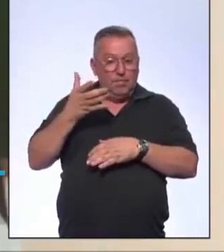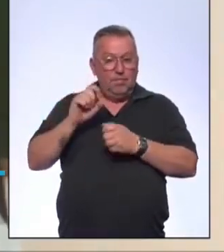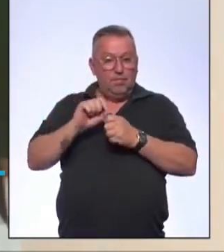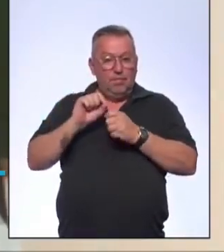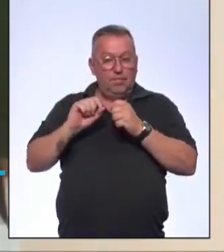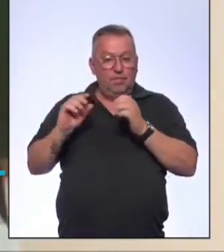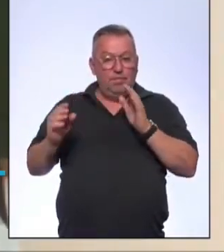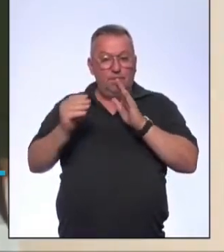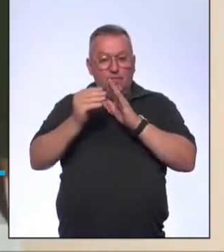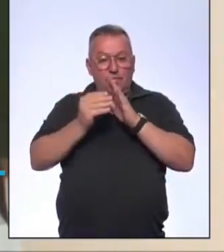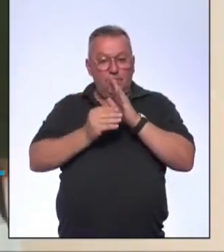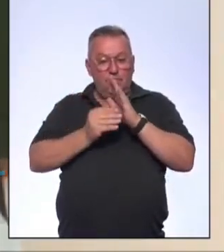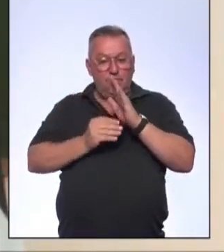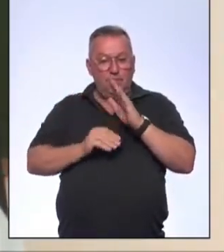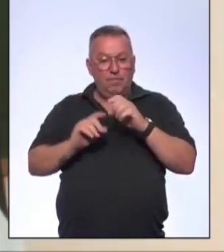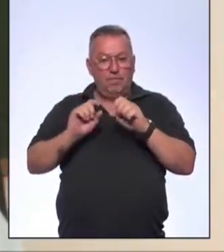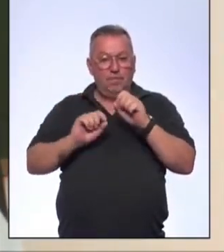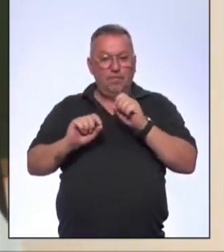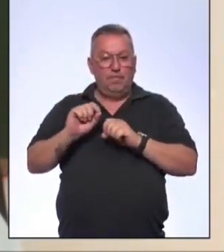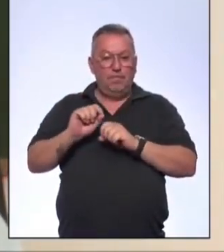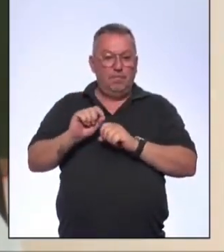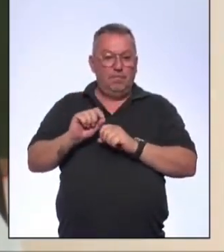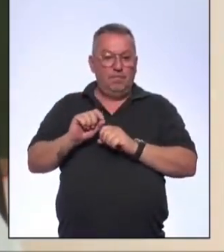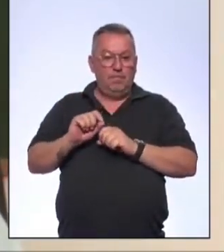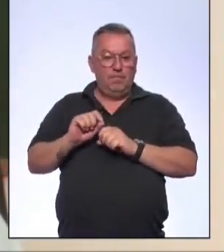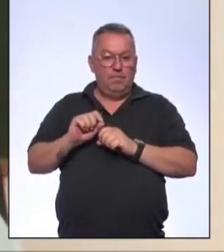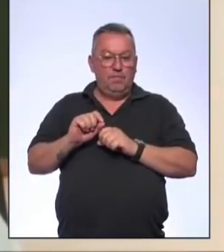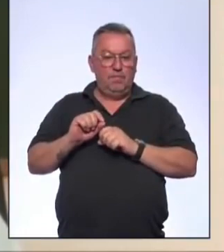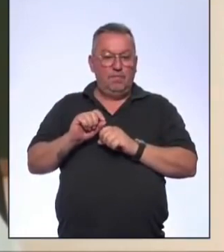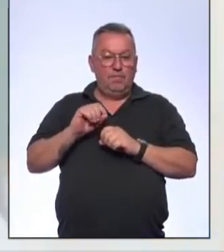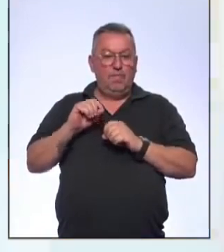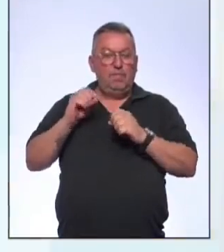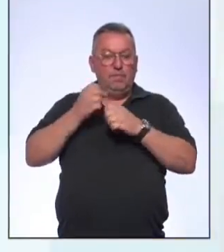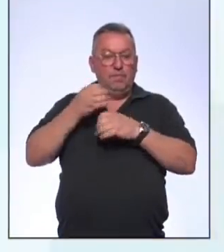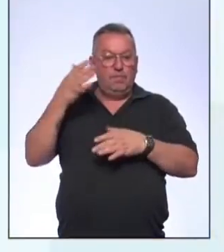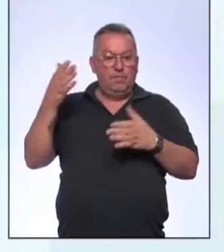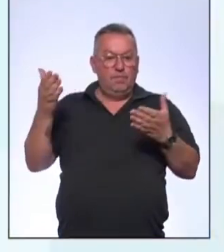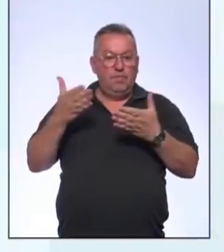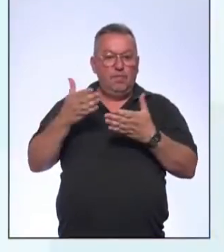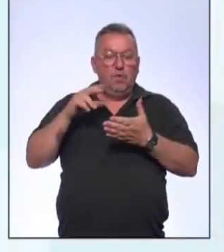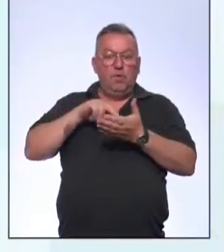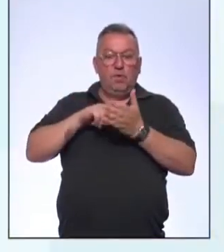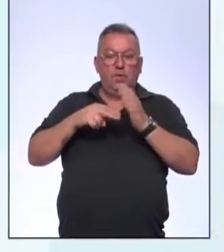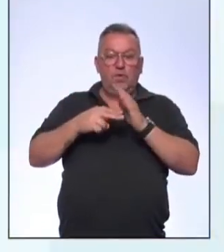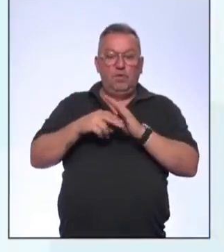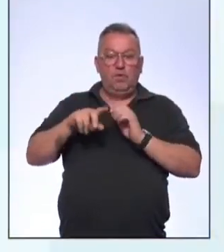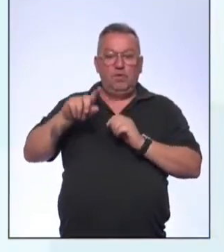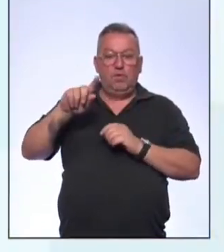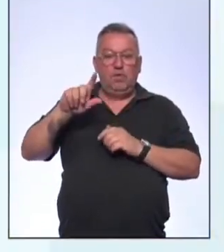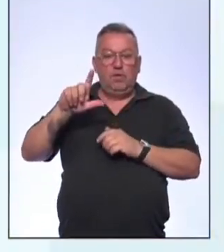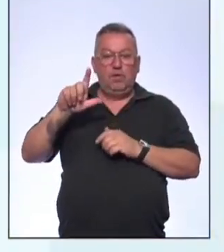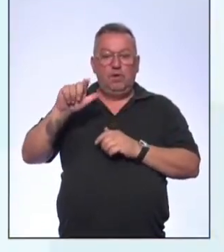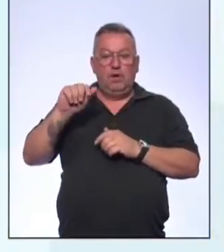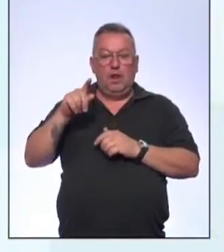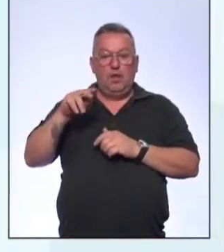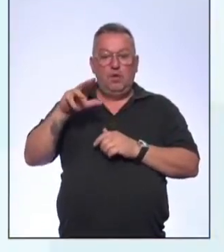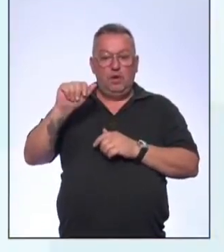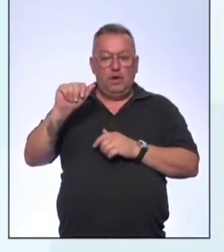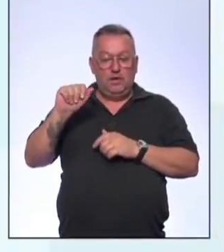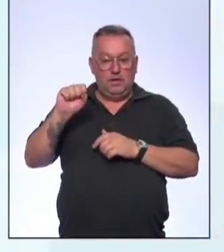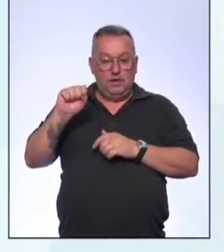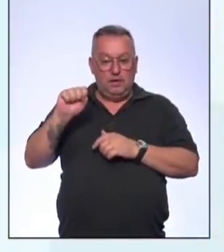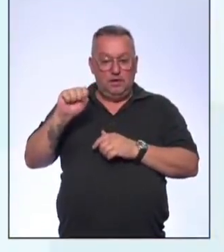vocês coloquem lá, então, na interação agora, tá bom? 2